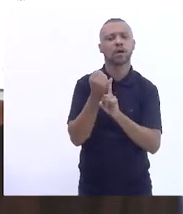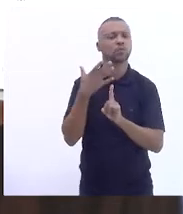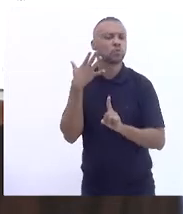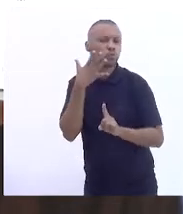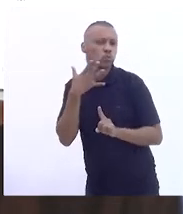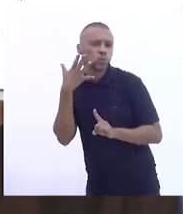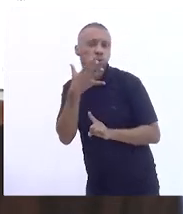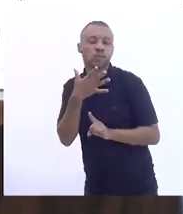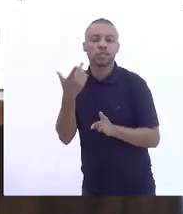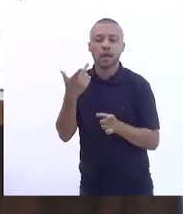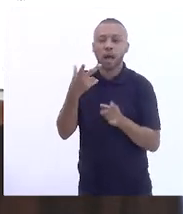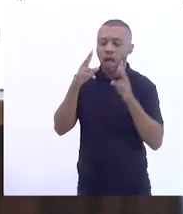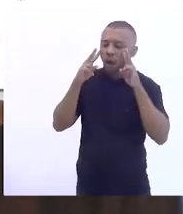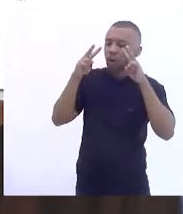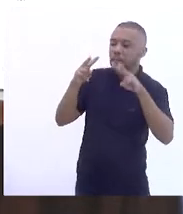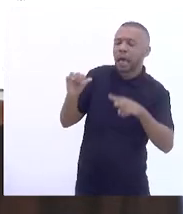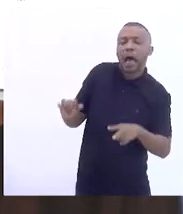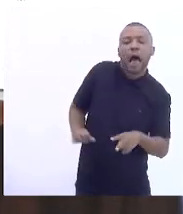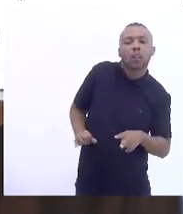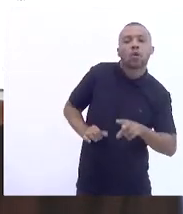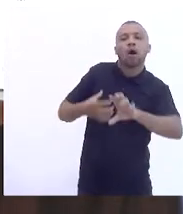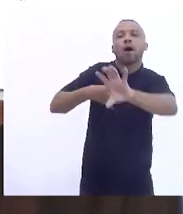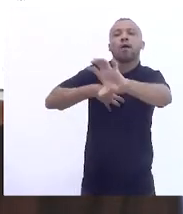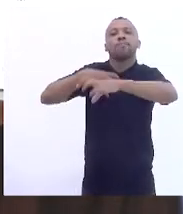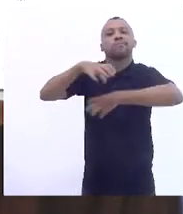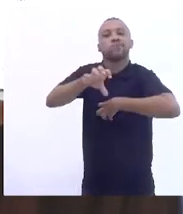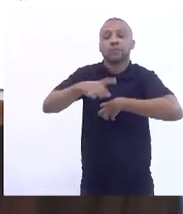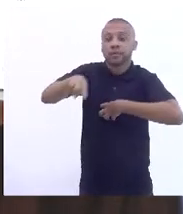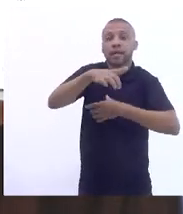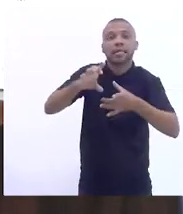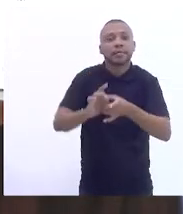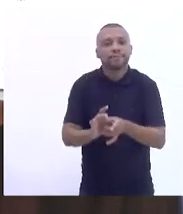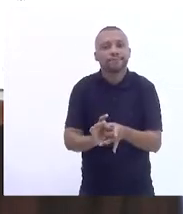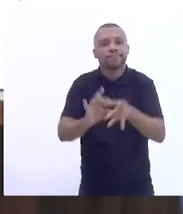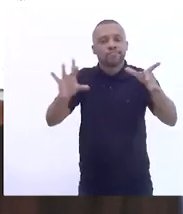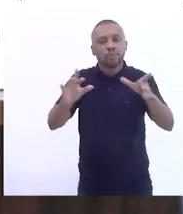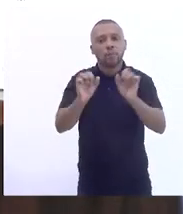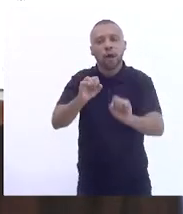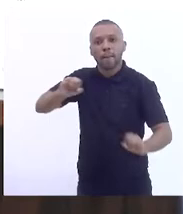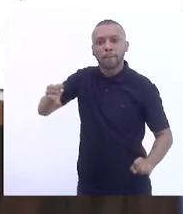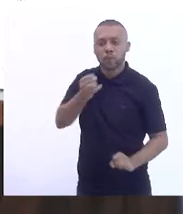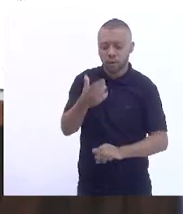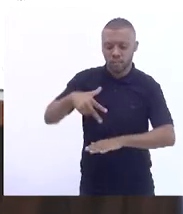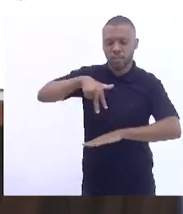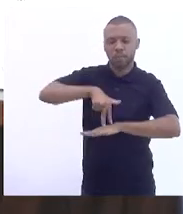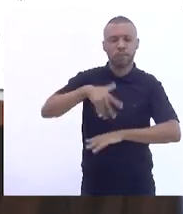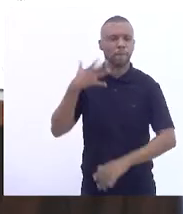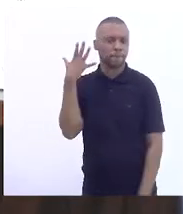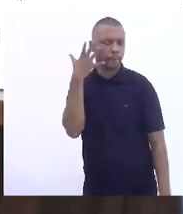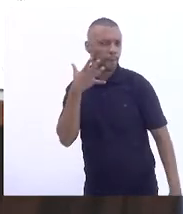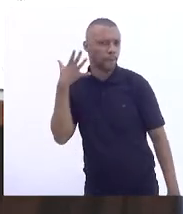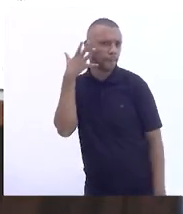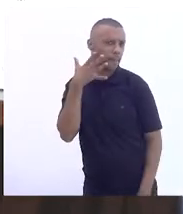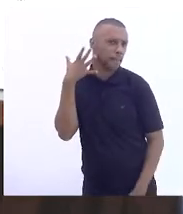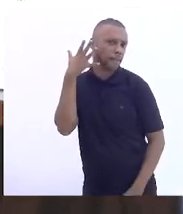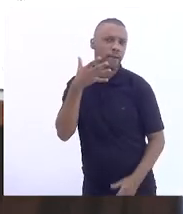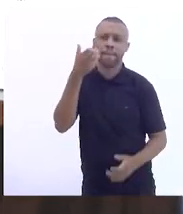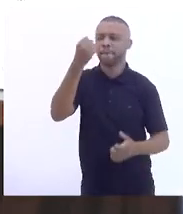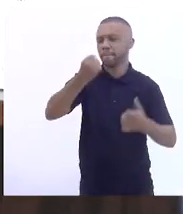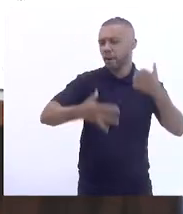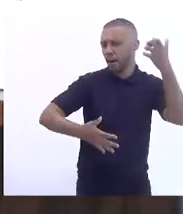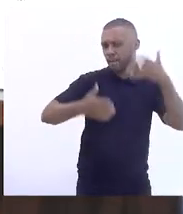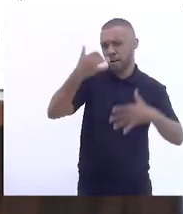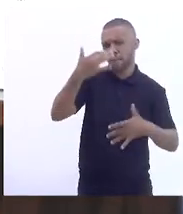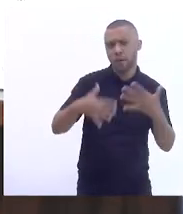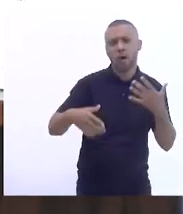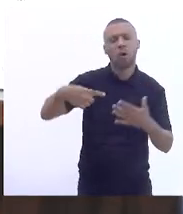sentir a dor desses movimentos e que eles se sintam à vontade para usar o espaço da Tribuna para falar o que for